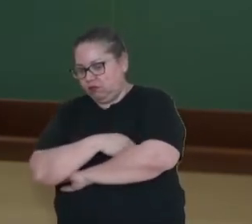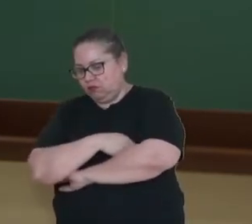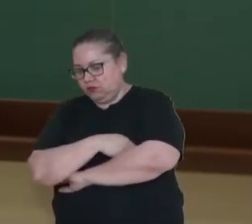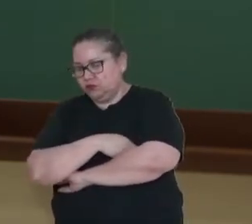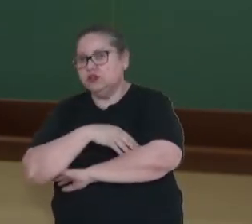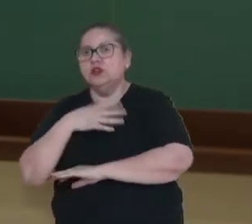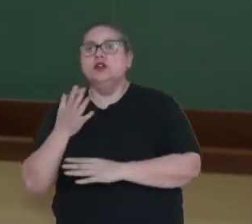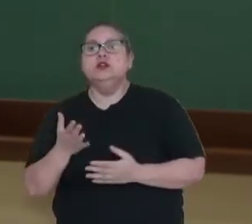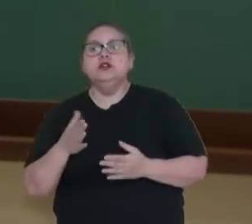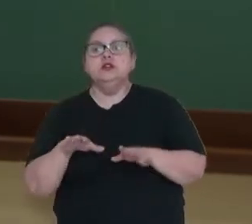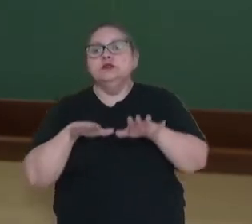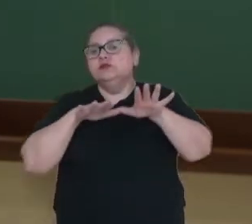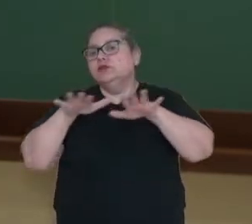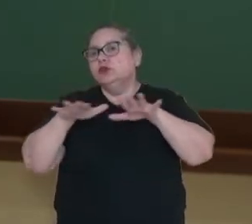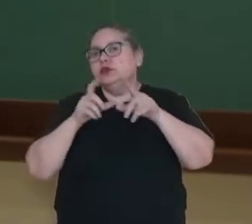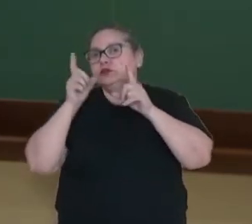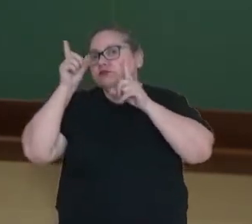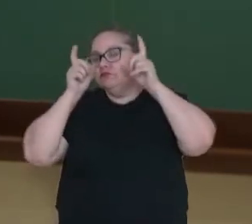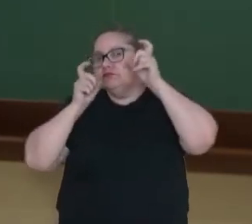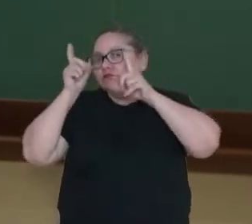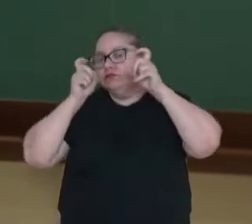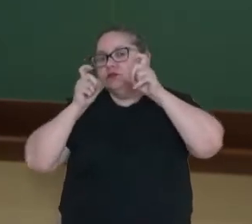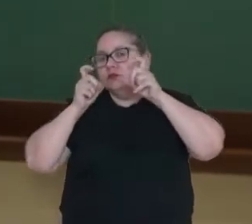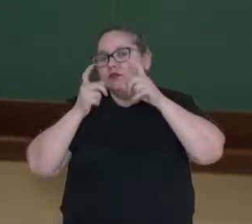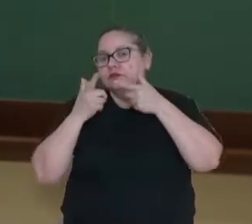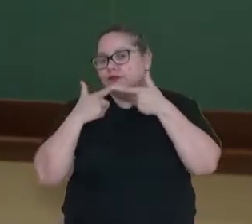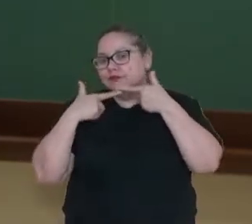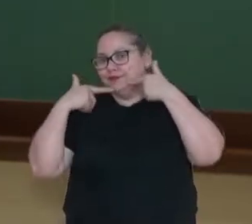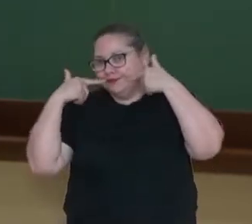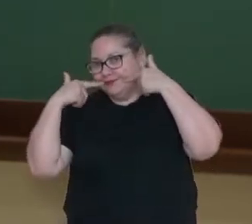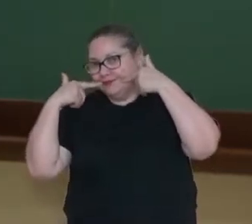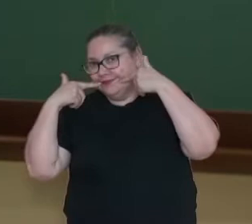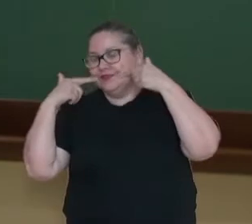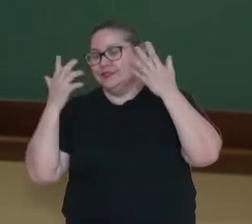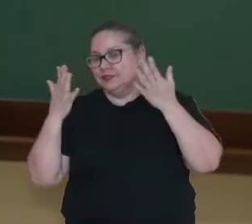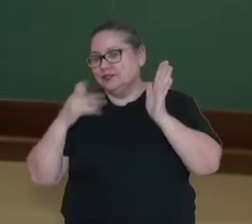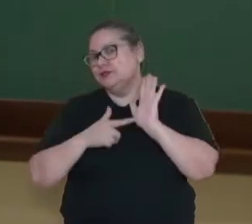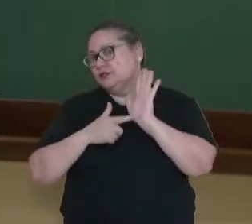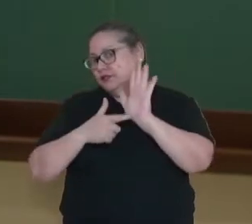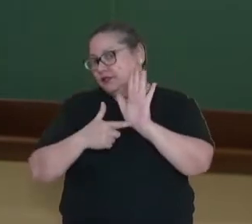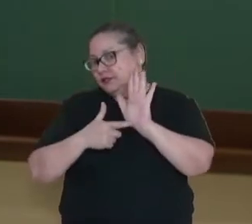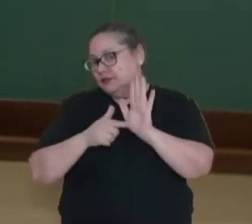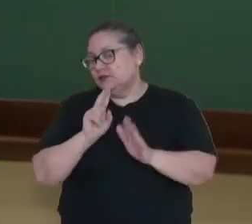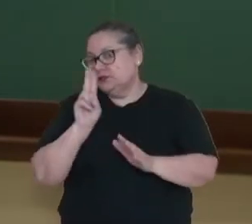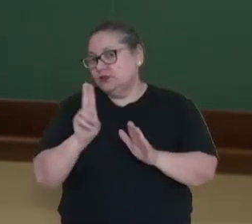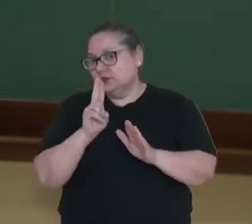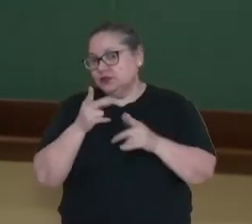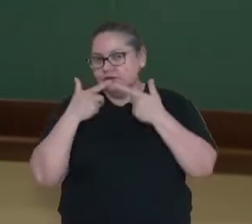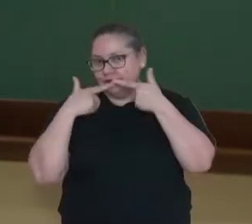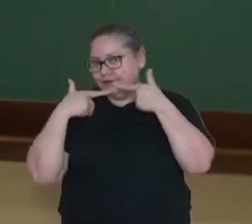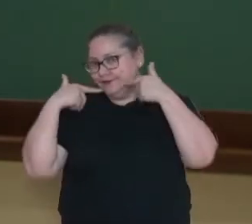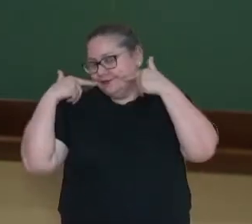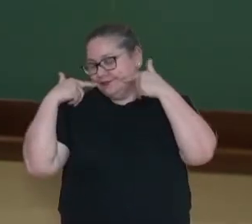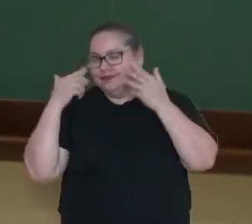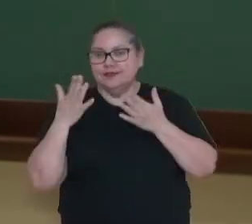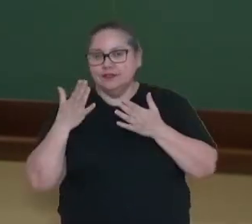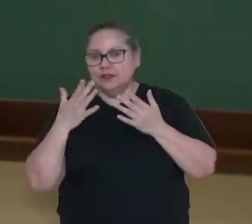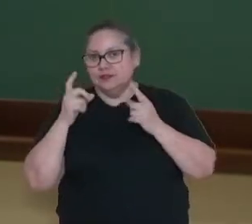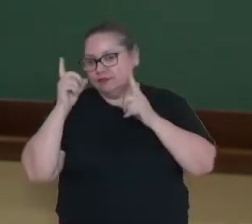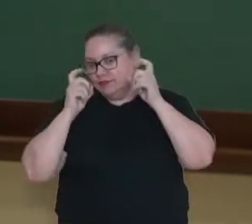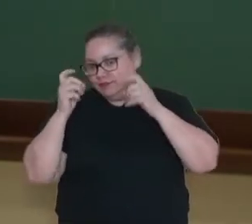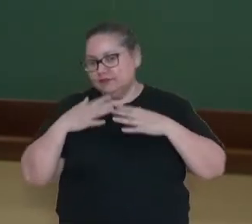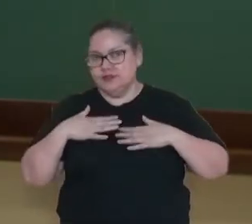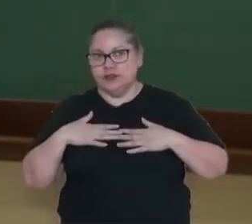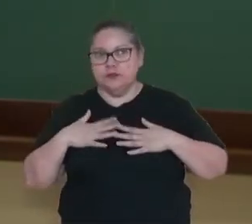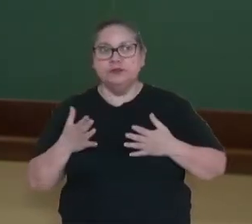tá? E movimentos faciais. Quando sorrimos, estamos utilizando a nossa expressão